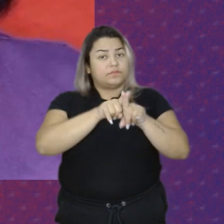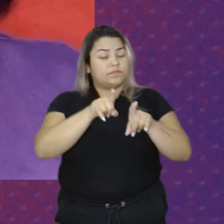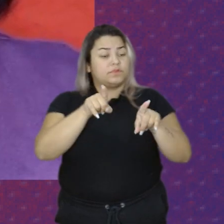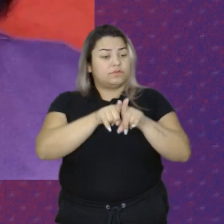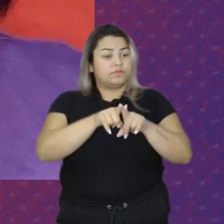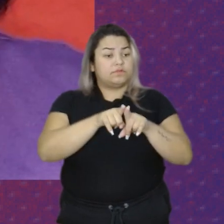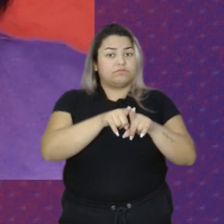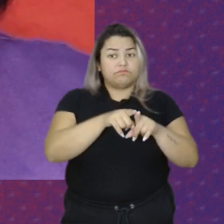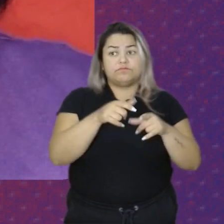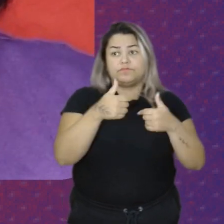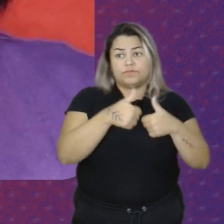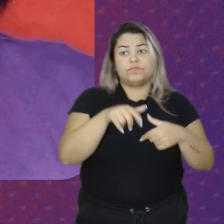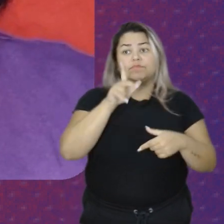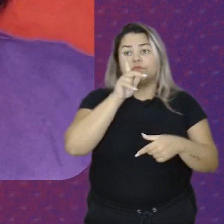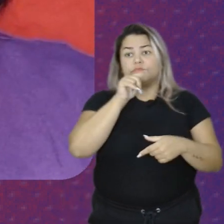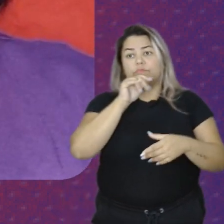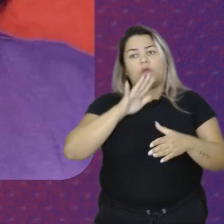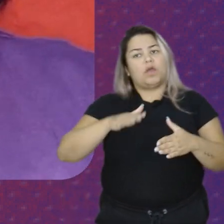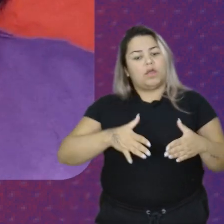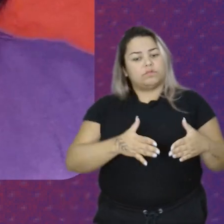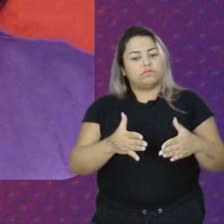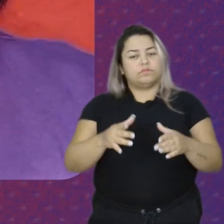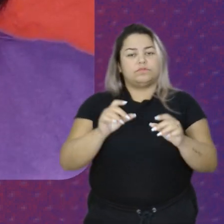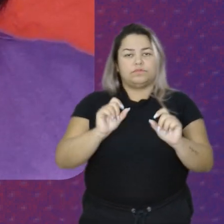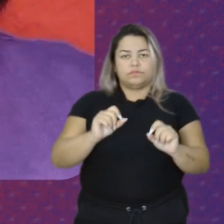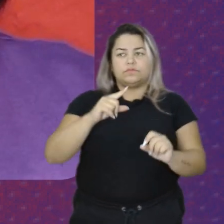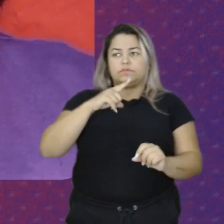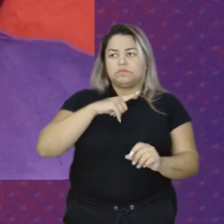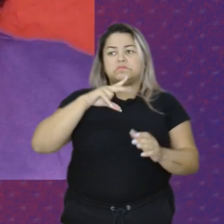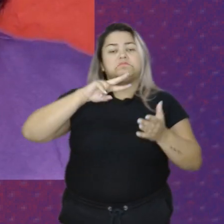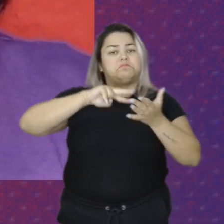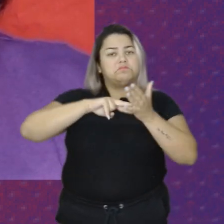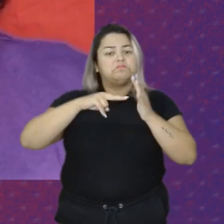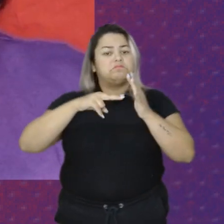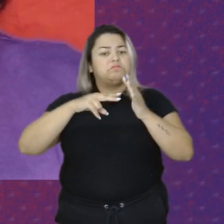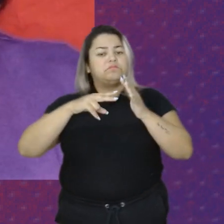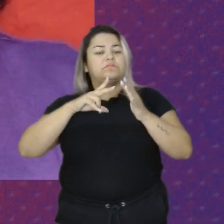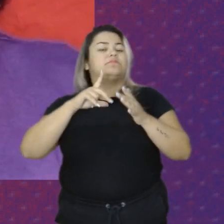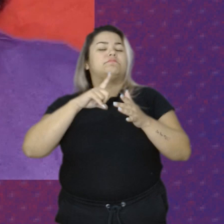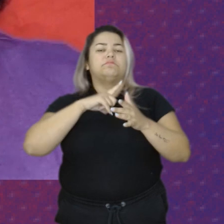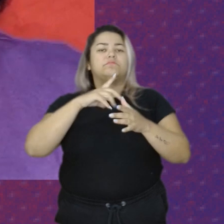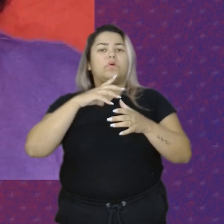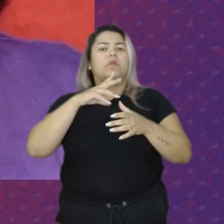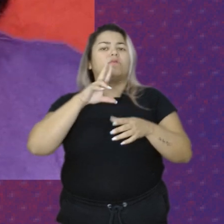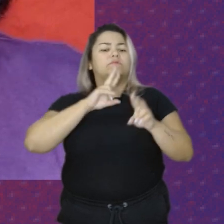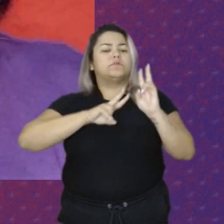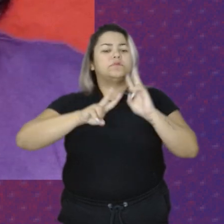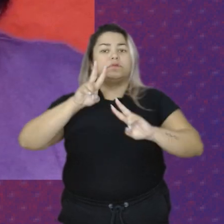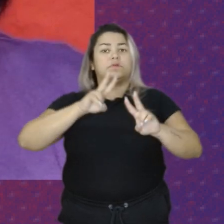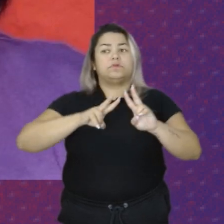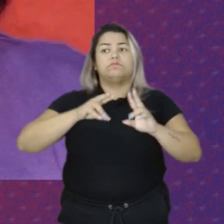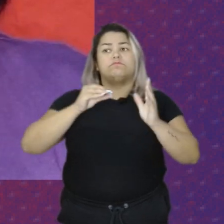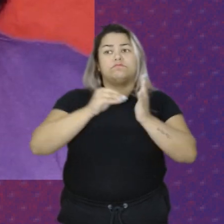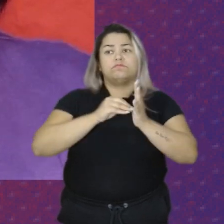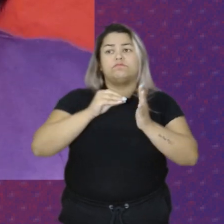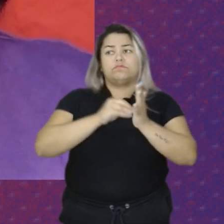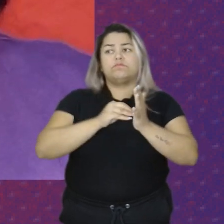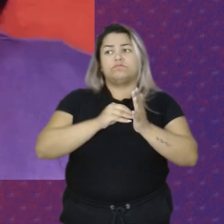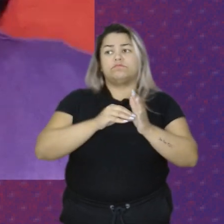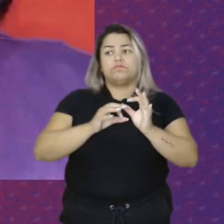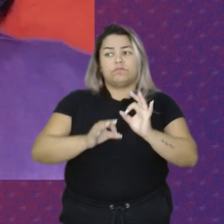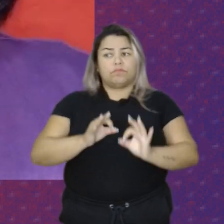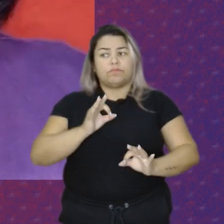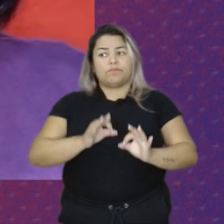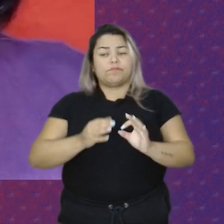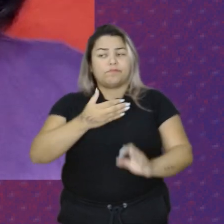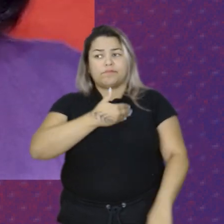braços do rio, nos quilombos, nas resex, tem sentido esse descaso, do governo, de todos os governos, que a gente